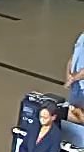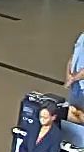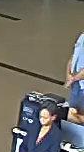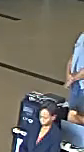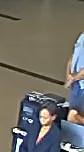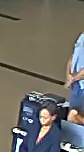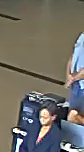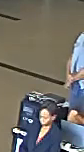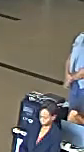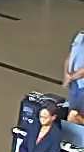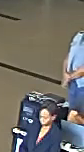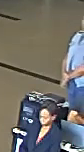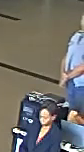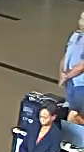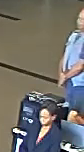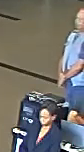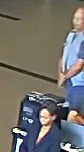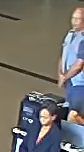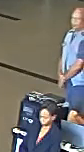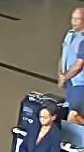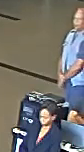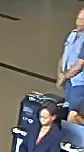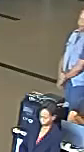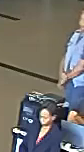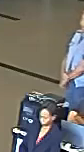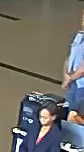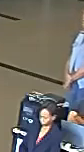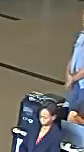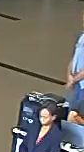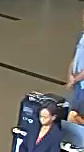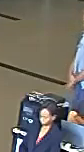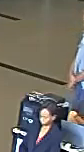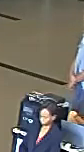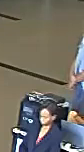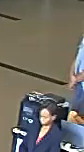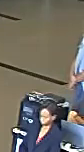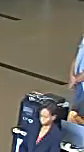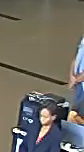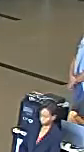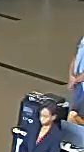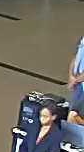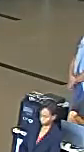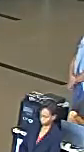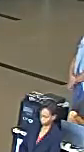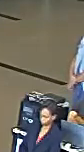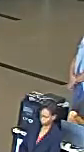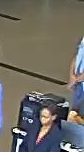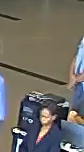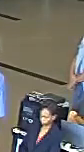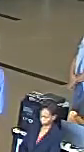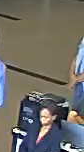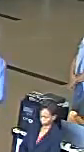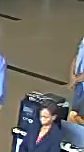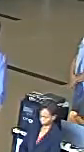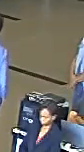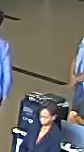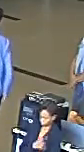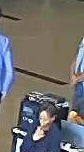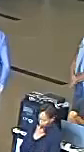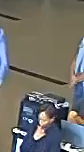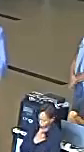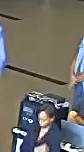Denise Wesley e e outros companheiros e agora mais temos outros jovens companheiros e toda a